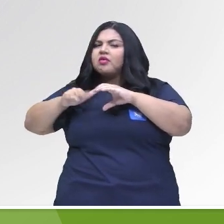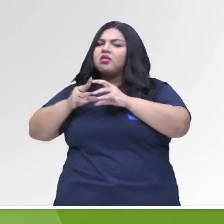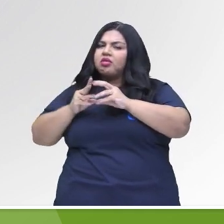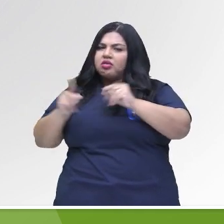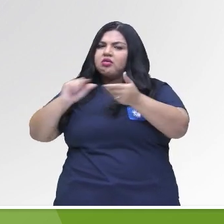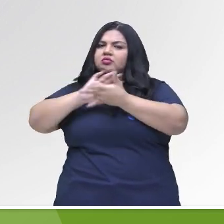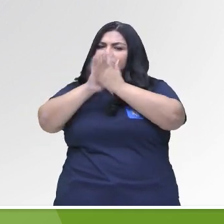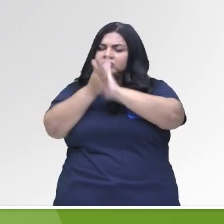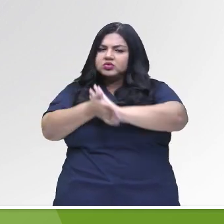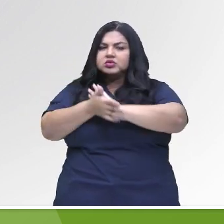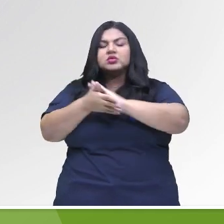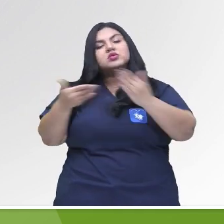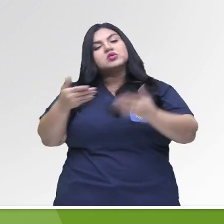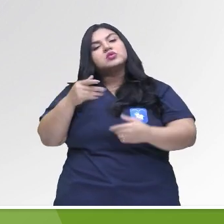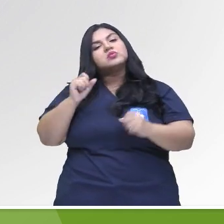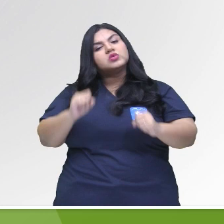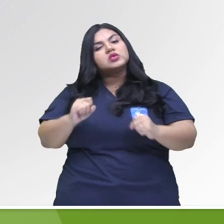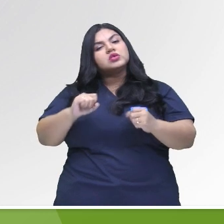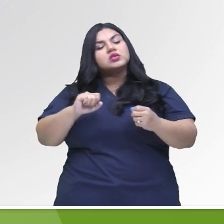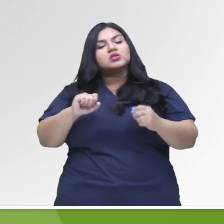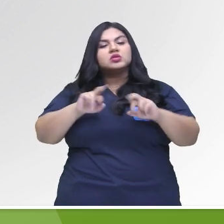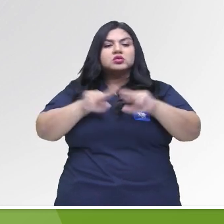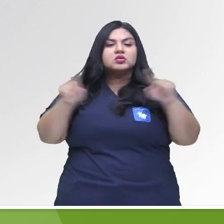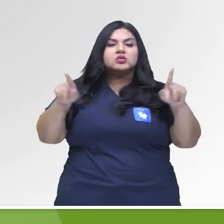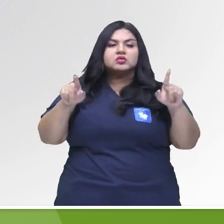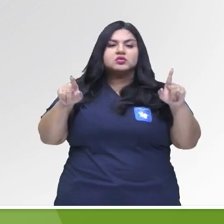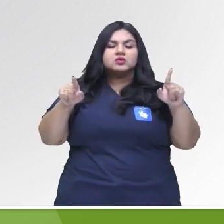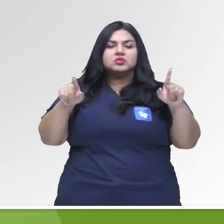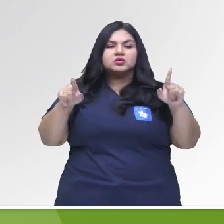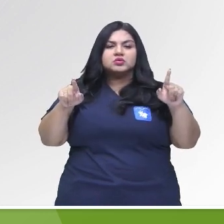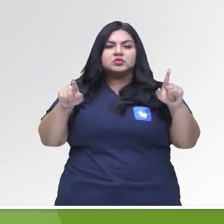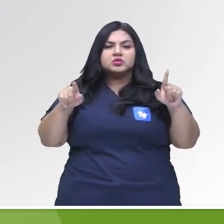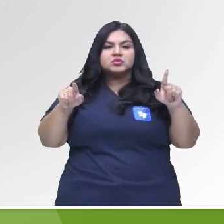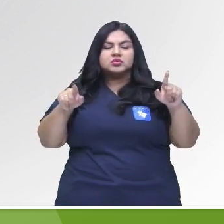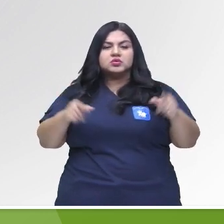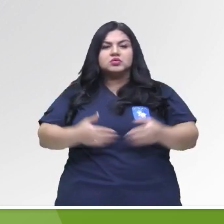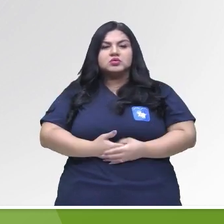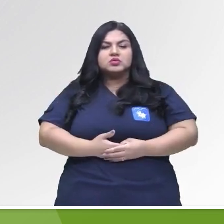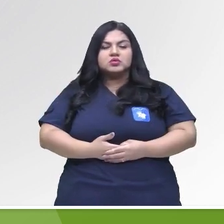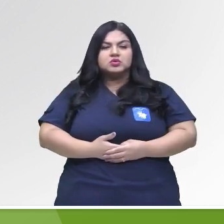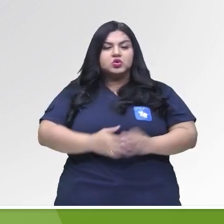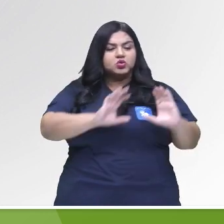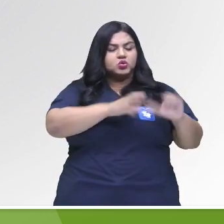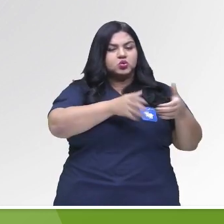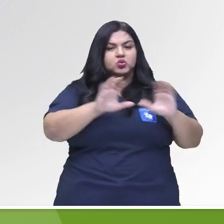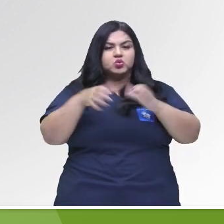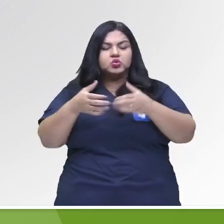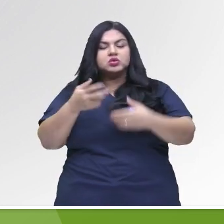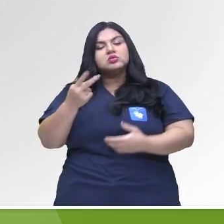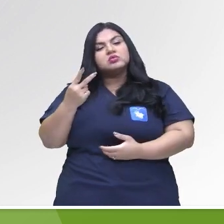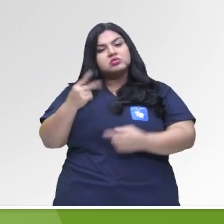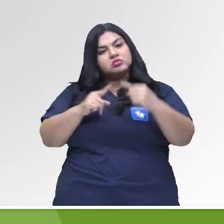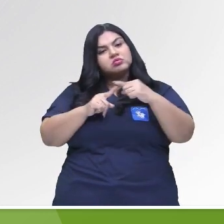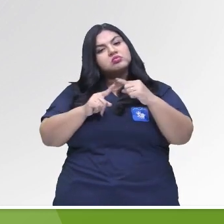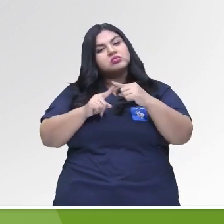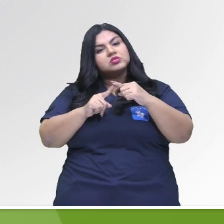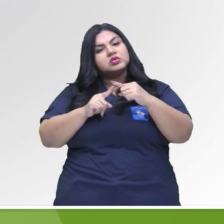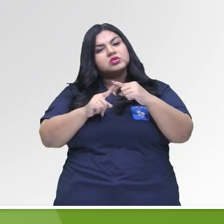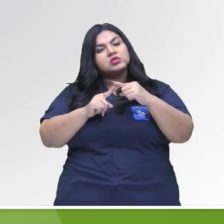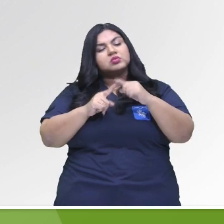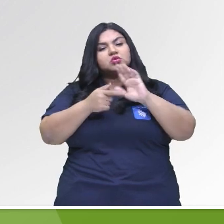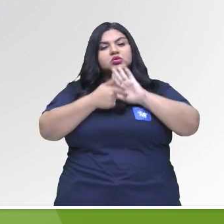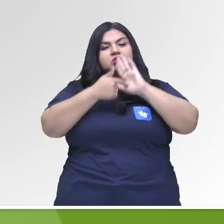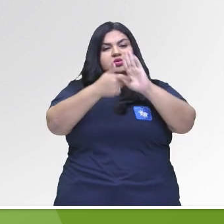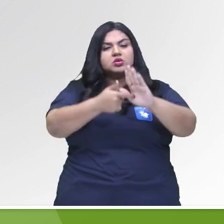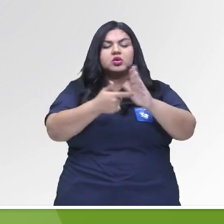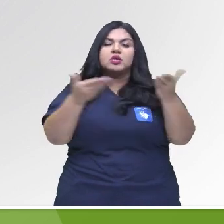poliuretano. Então, para a gente poder diferenciar aí os dois tipos, né? Então, tratamos aí na